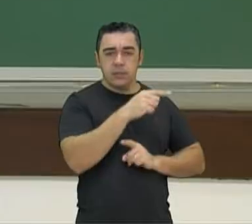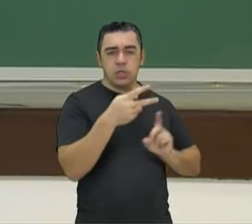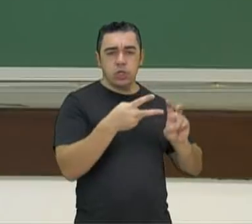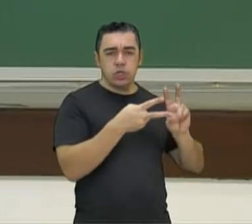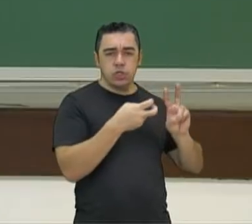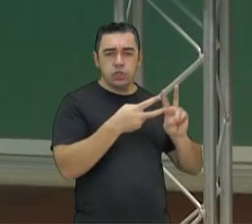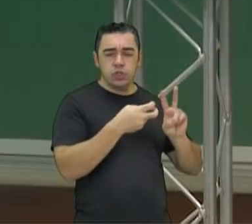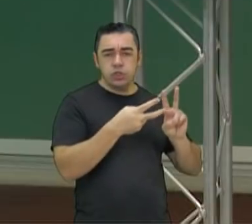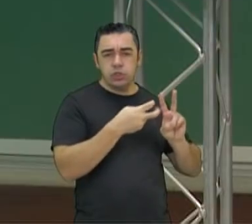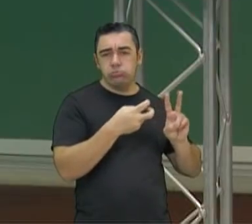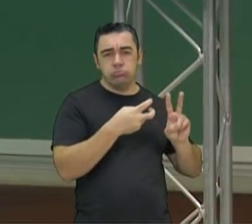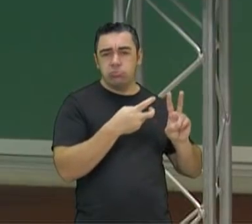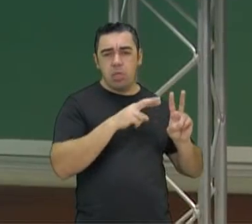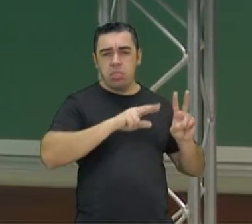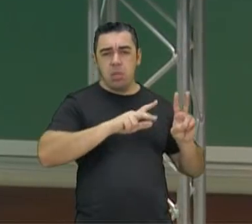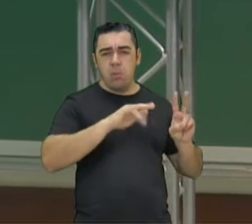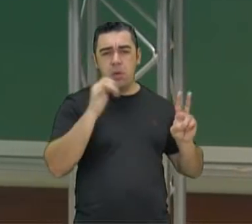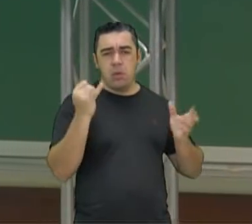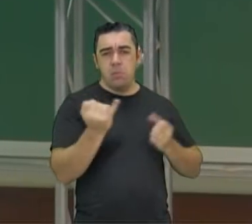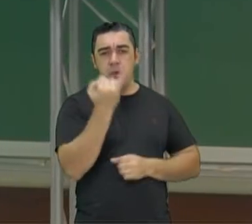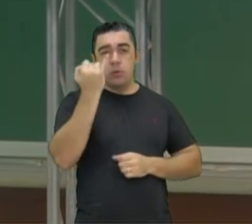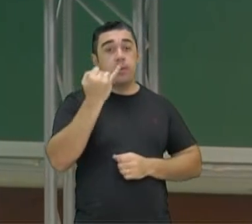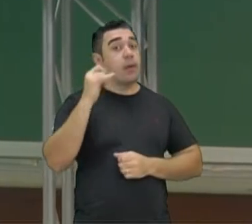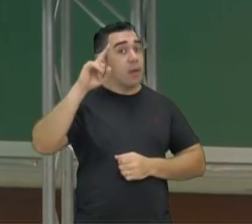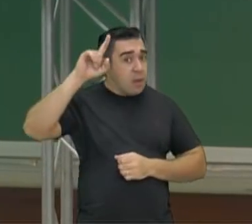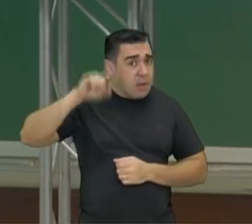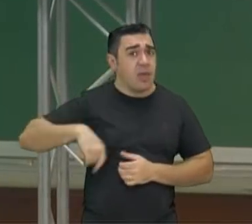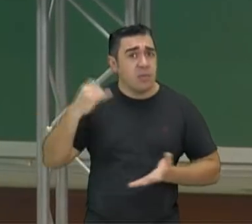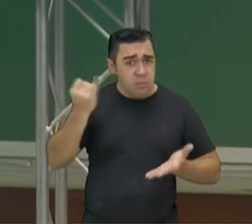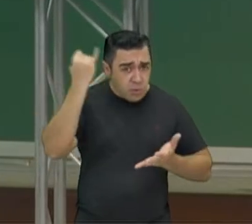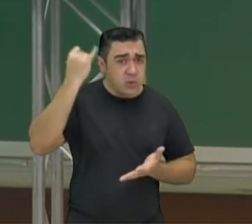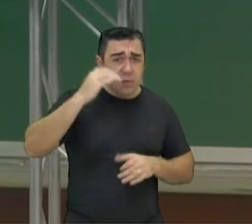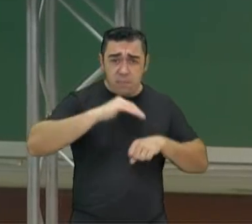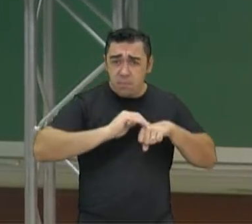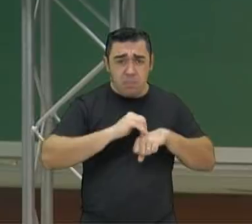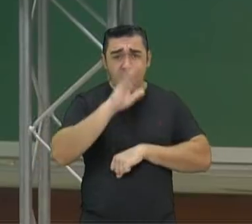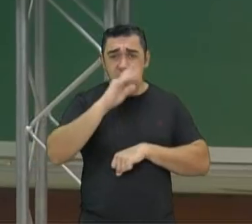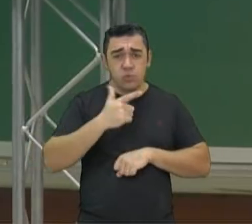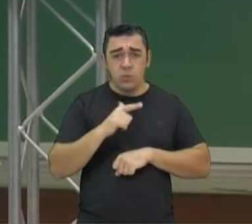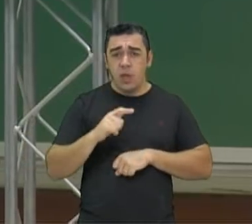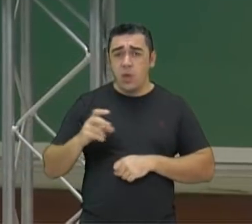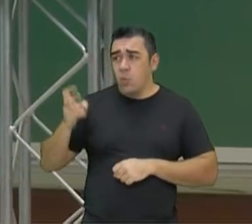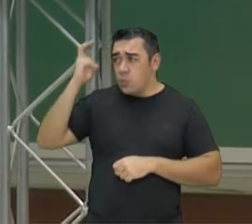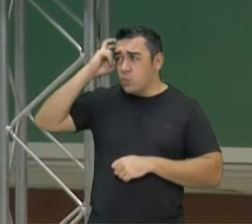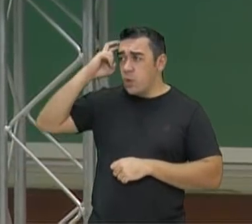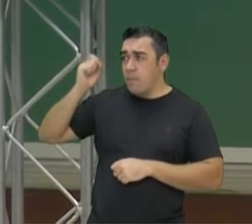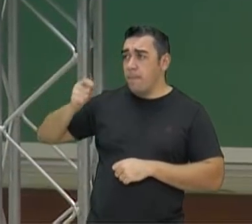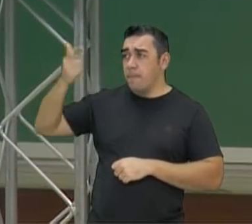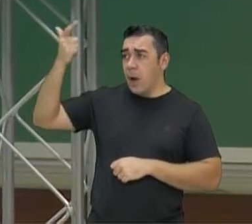importante. Elas são muito importantes. Não existe uma cultura maior que a outra. O